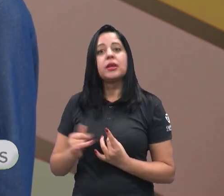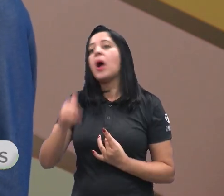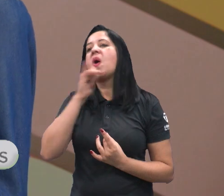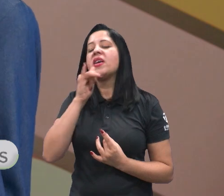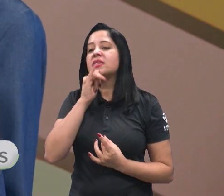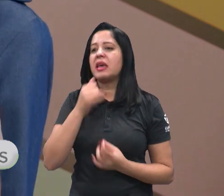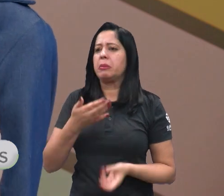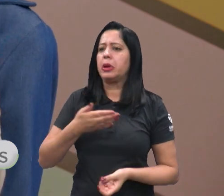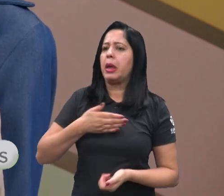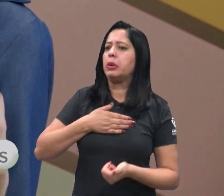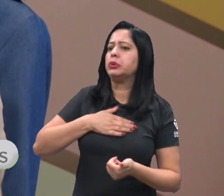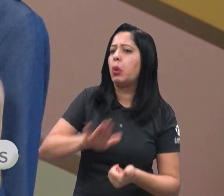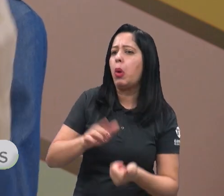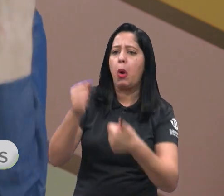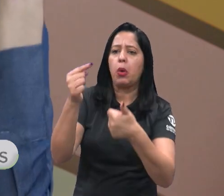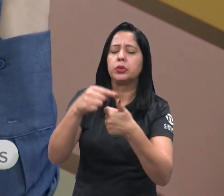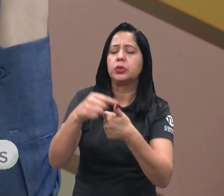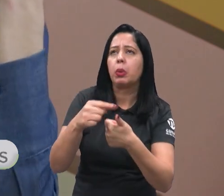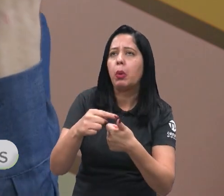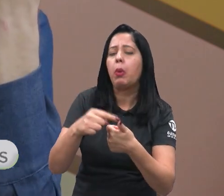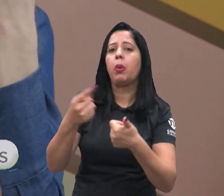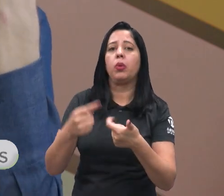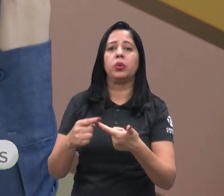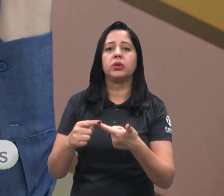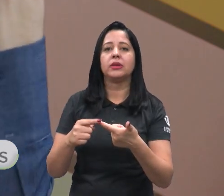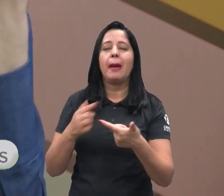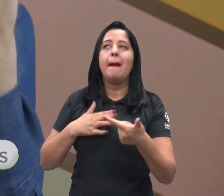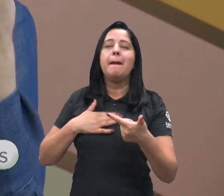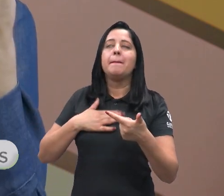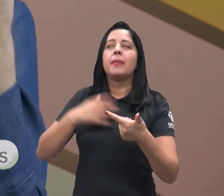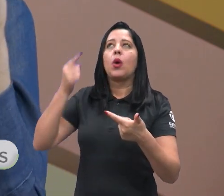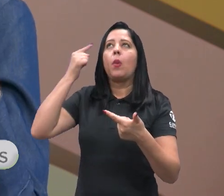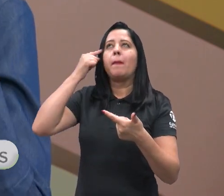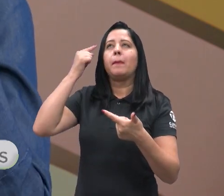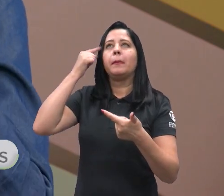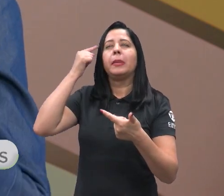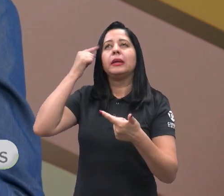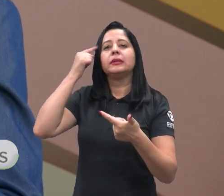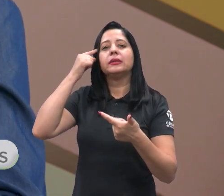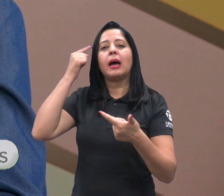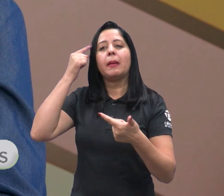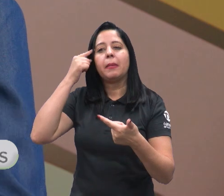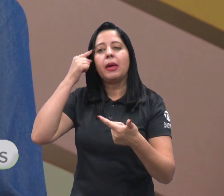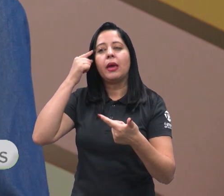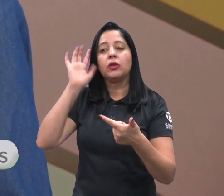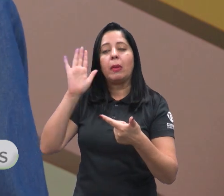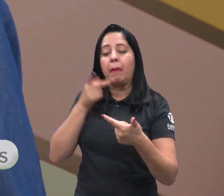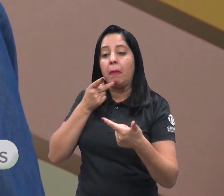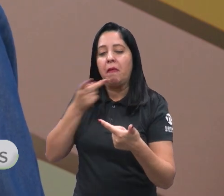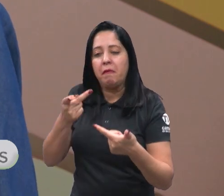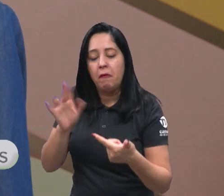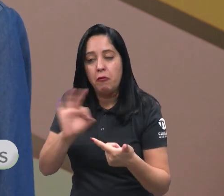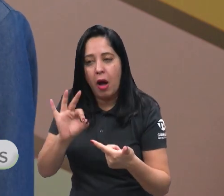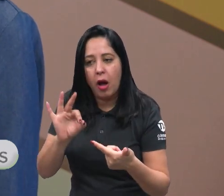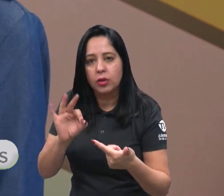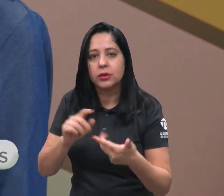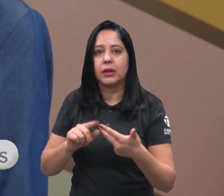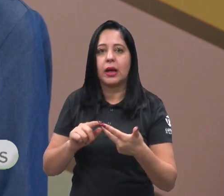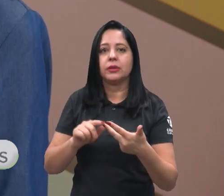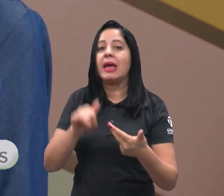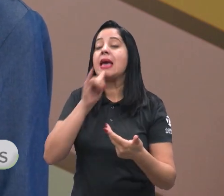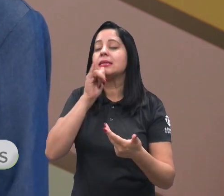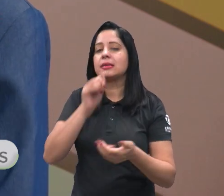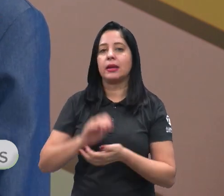outros, daquilo que, às vezes, o meu pensamento, eu penso, mas às vezes eu não falo, eu não coloco uma ação. Por